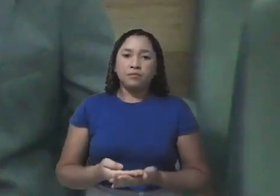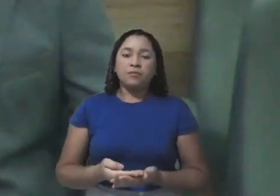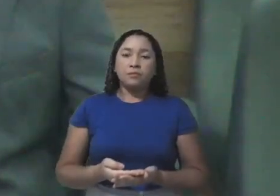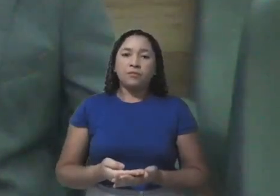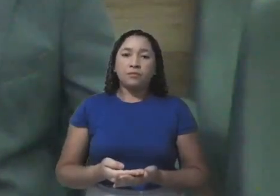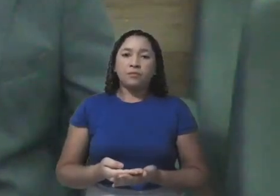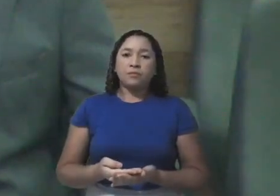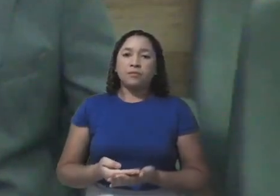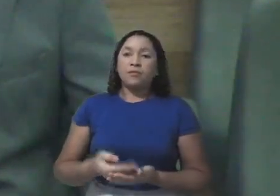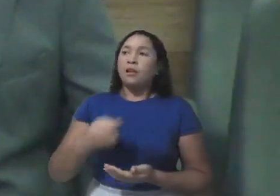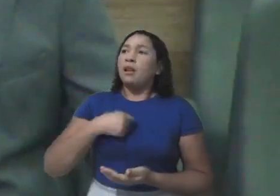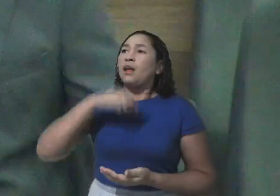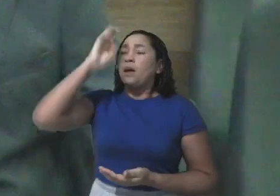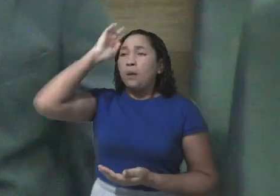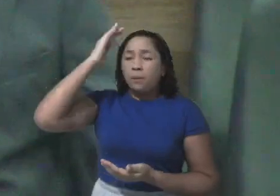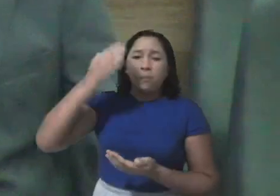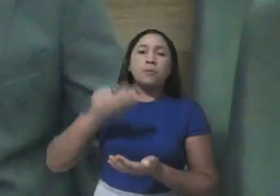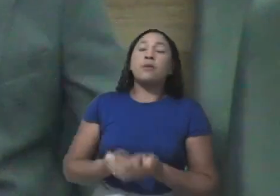creio assim.